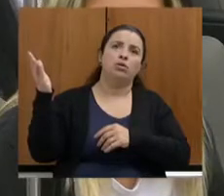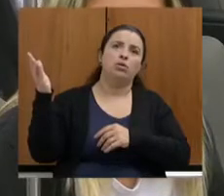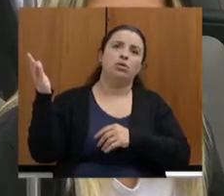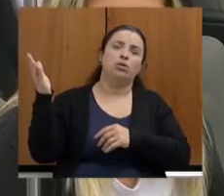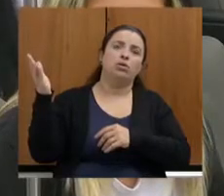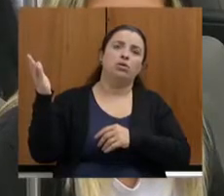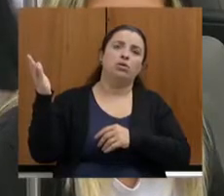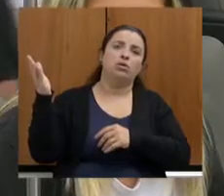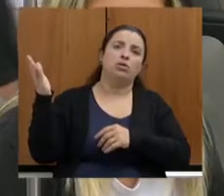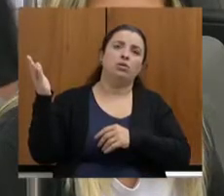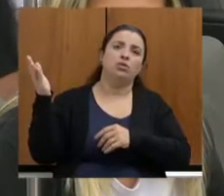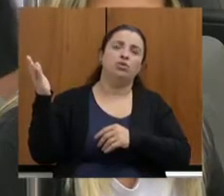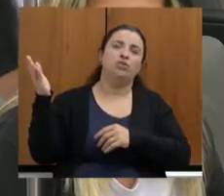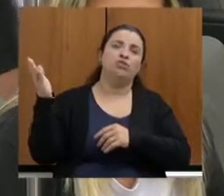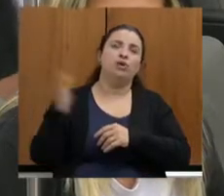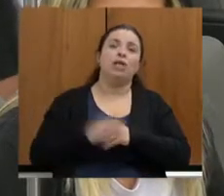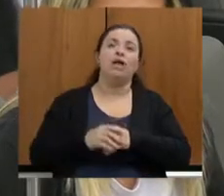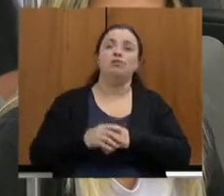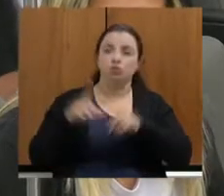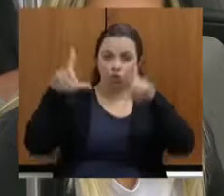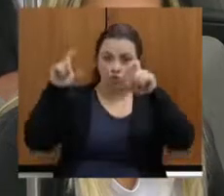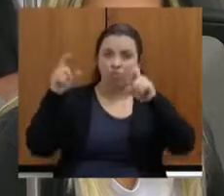tirou a